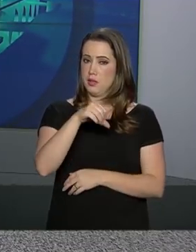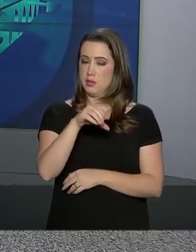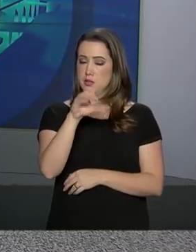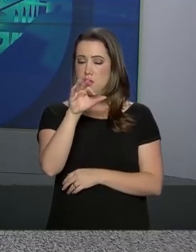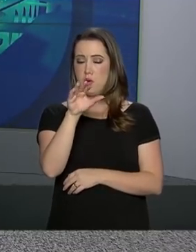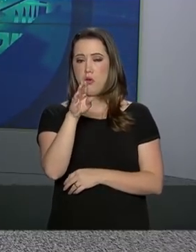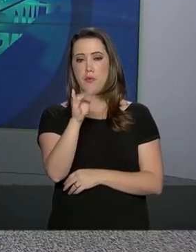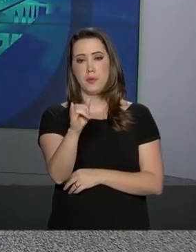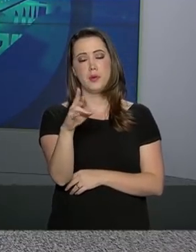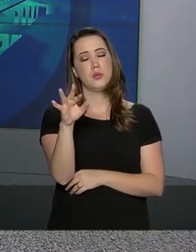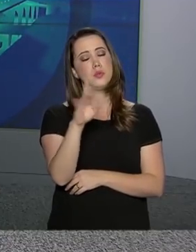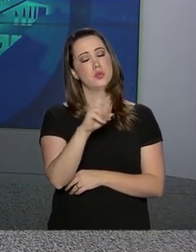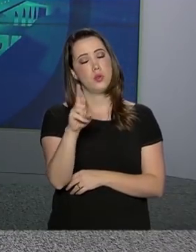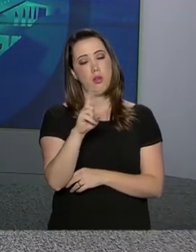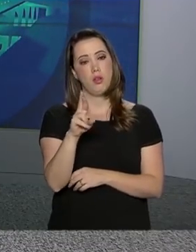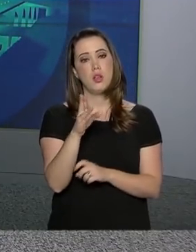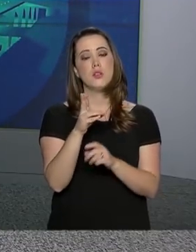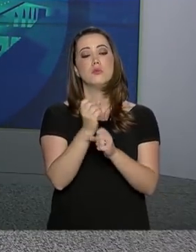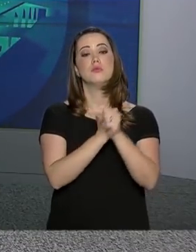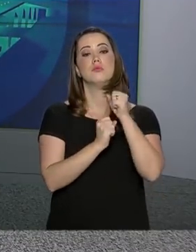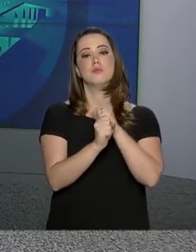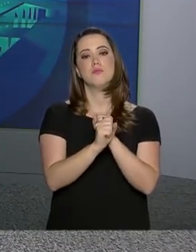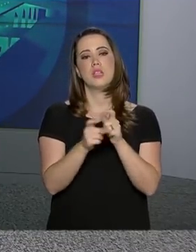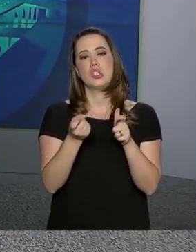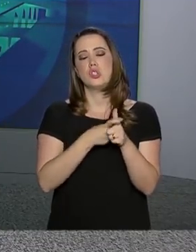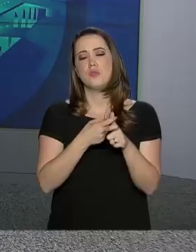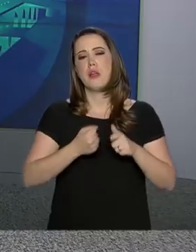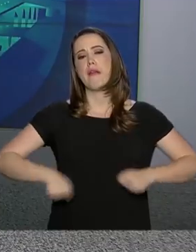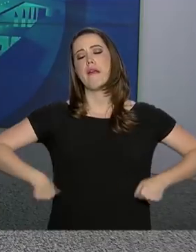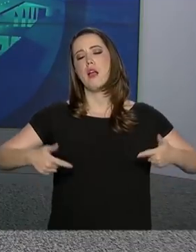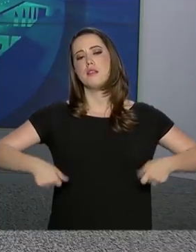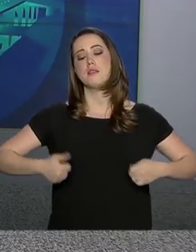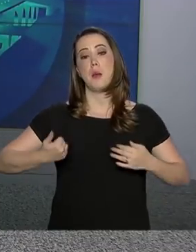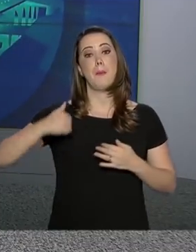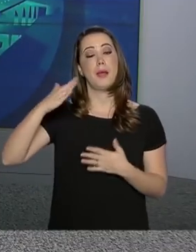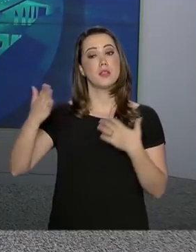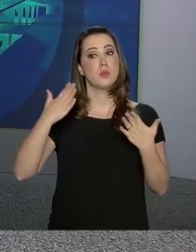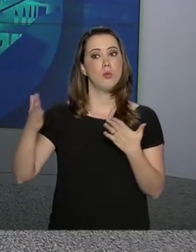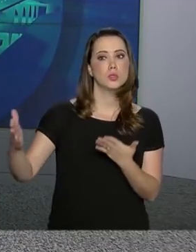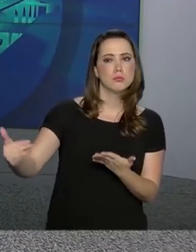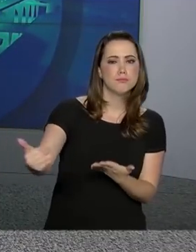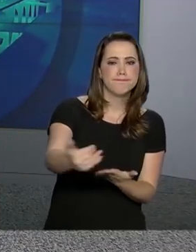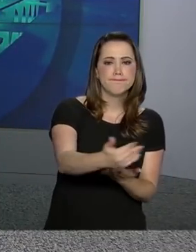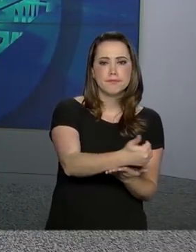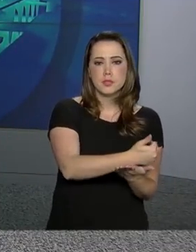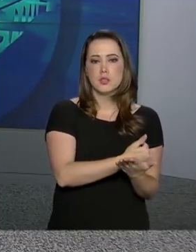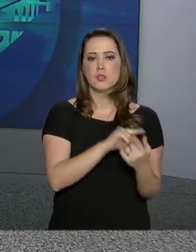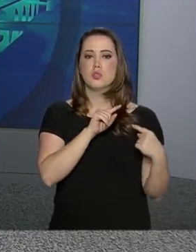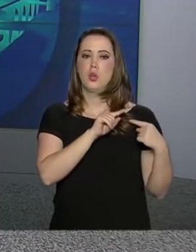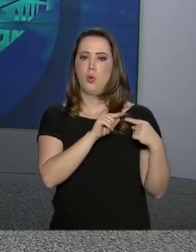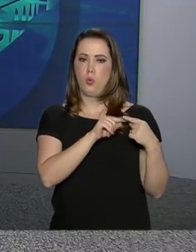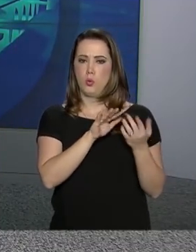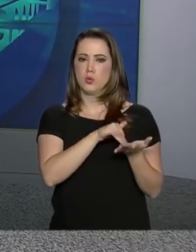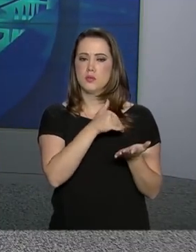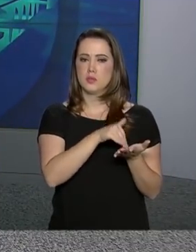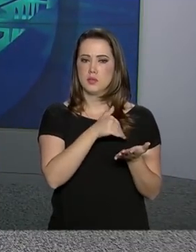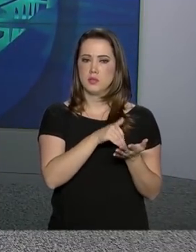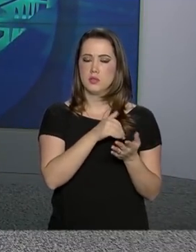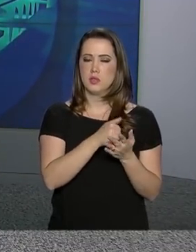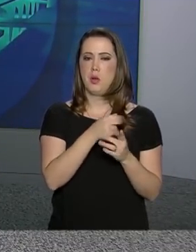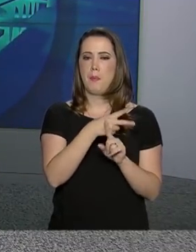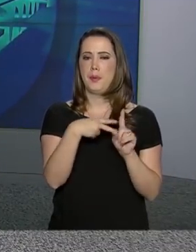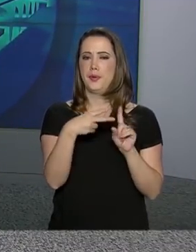fevereiro de 2018. O déficit é quando o governo gasta mais do que arrecada. De acordo com a Secretaria, o rombo na Previdência